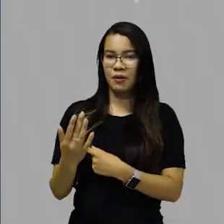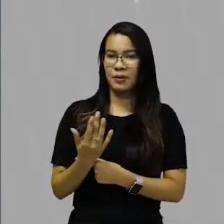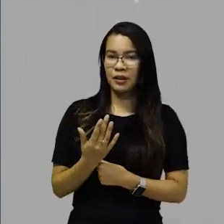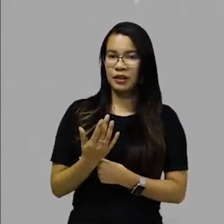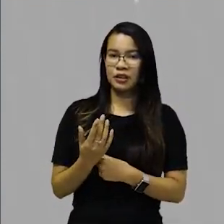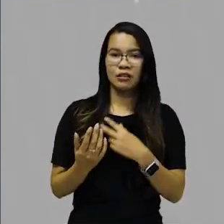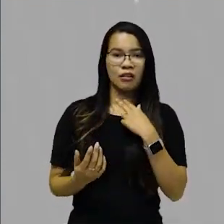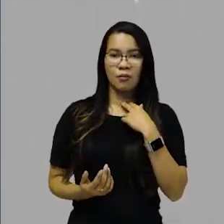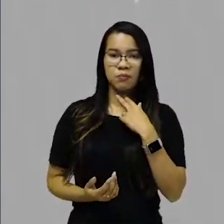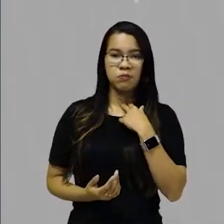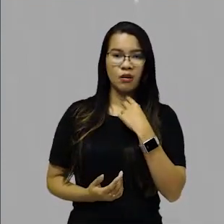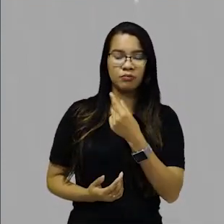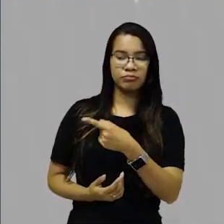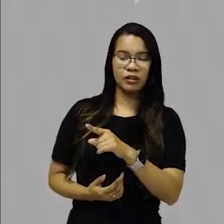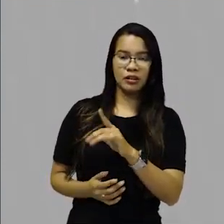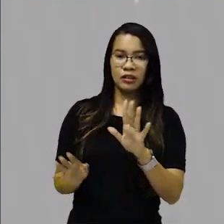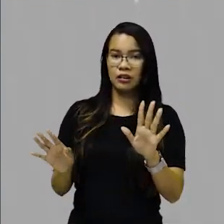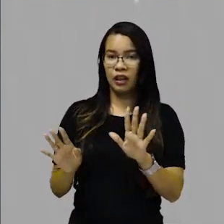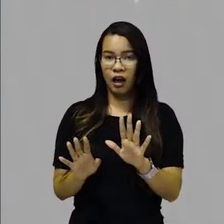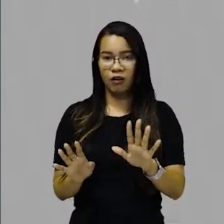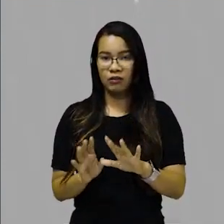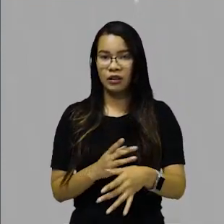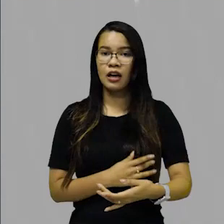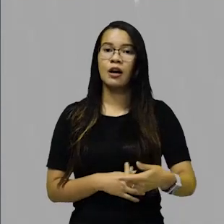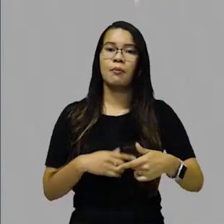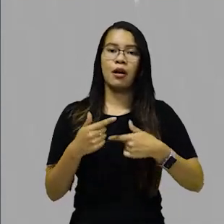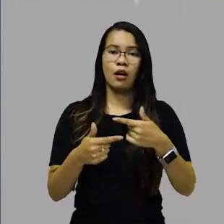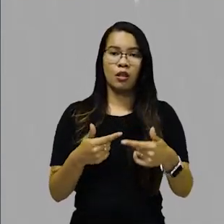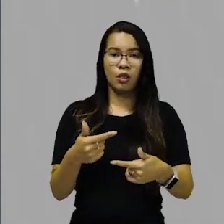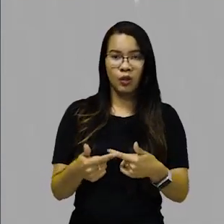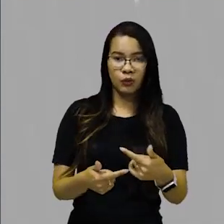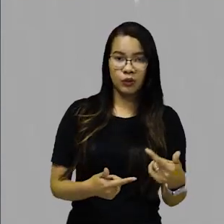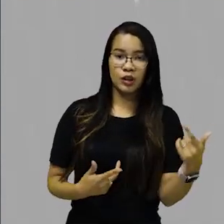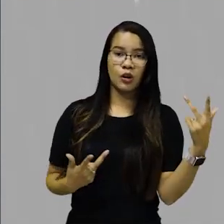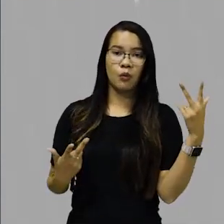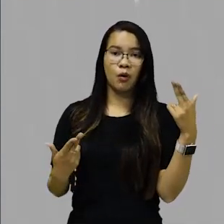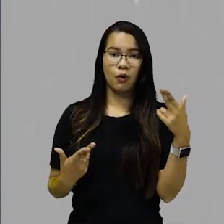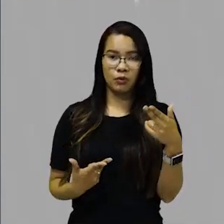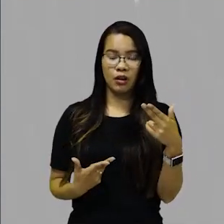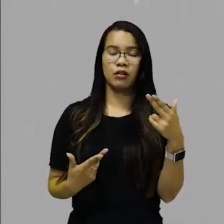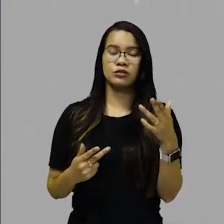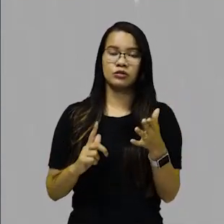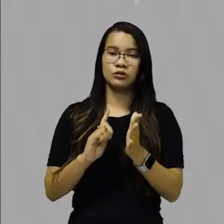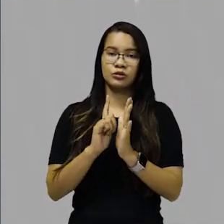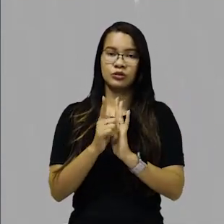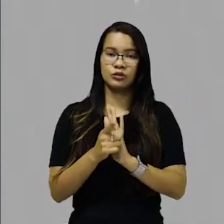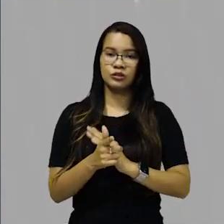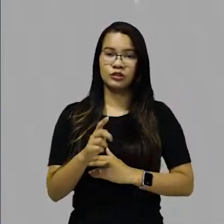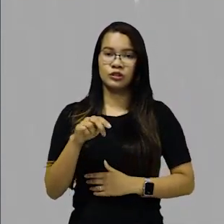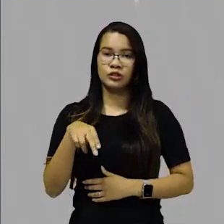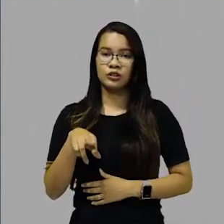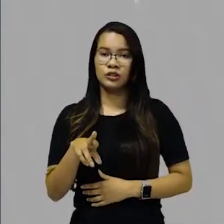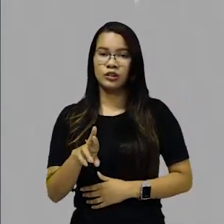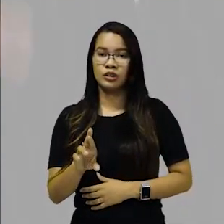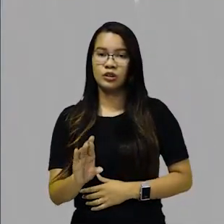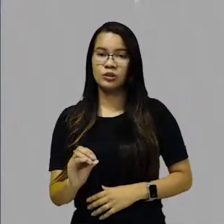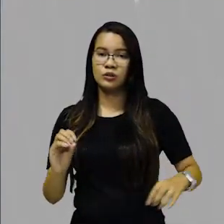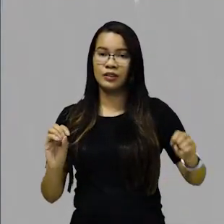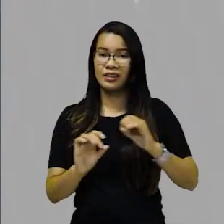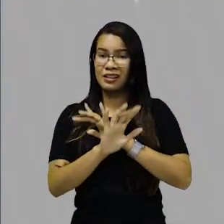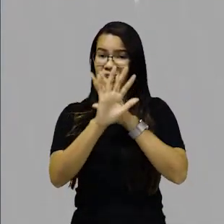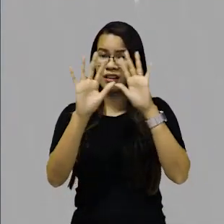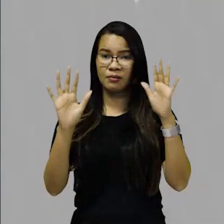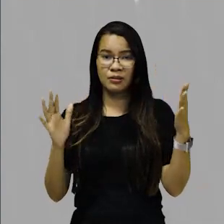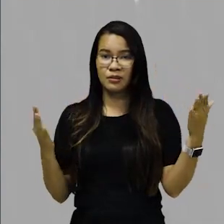não pode para ele. Não, é uma luta da igualdade dos gêneros, que claramente ela tem que